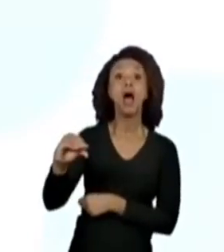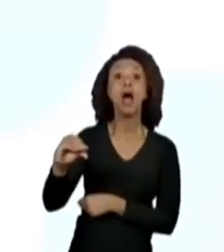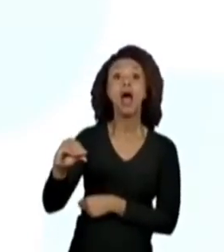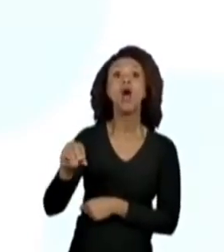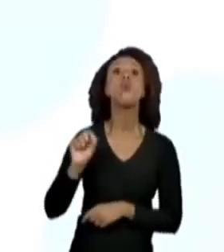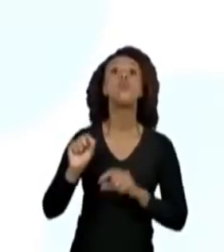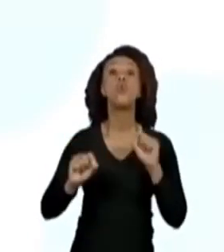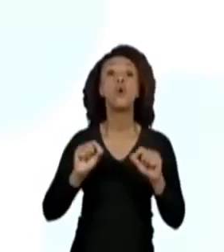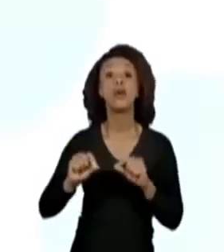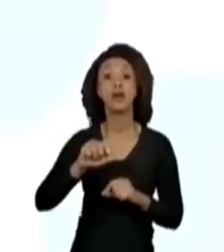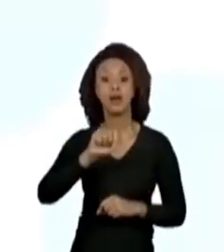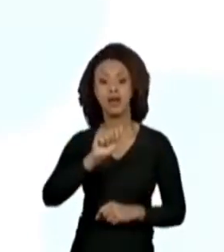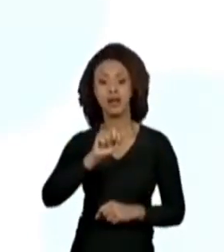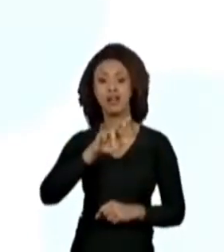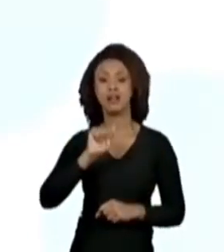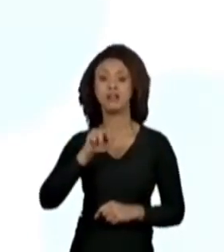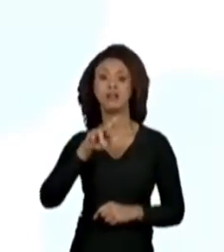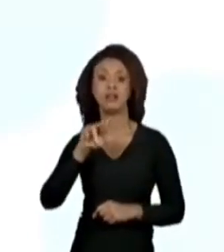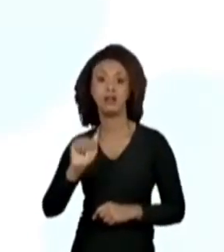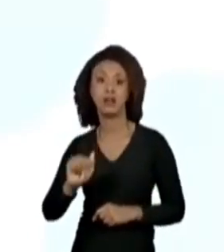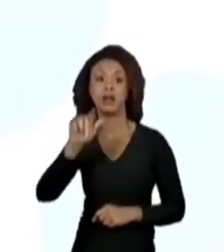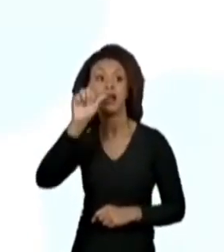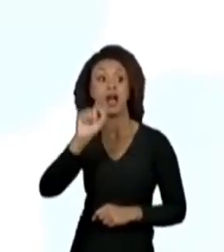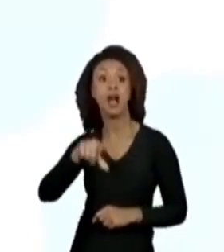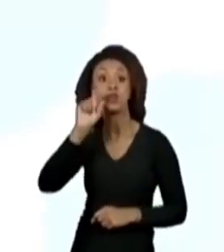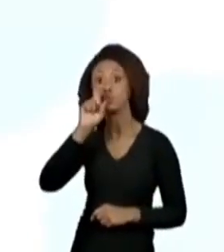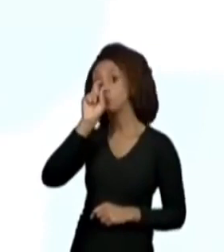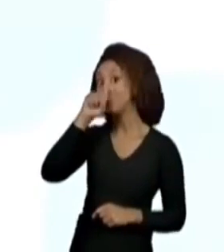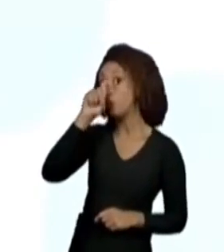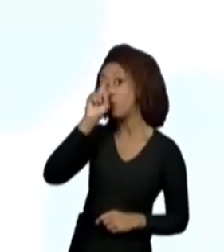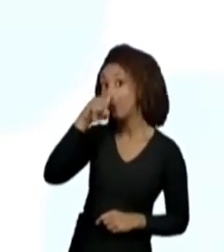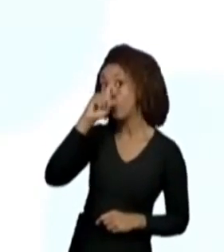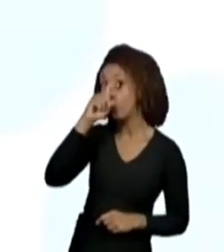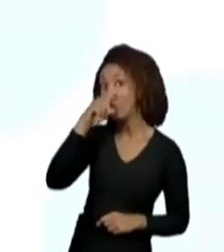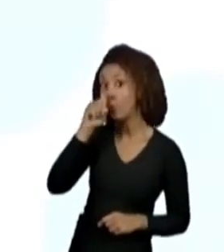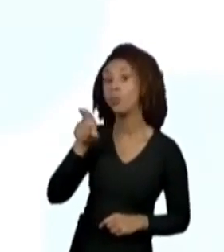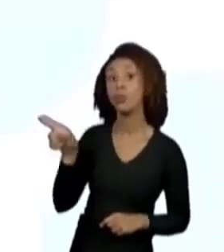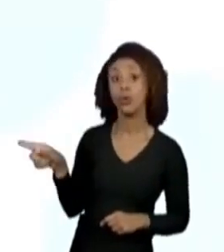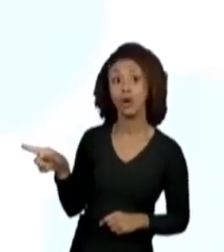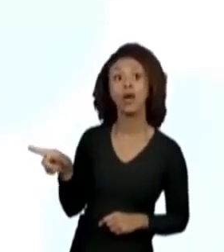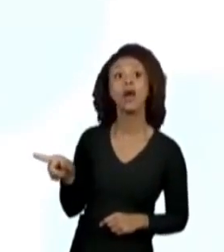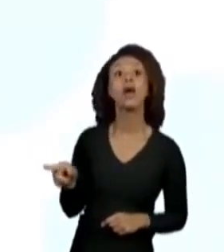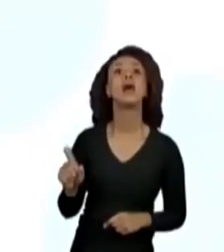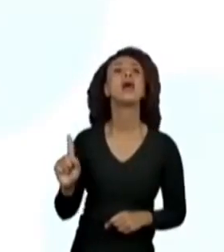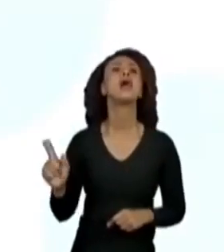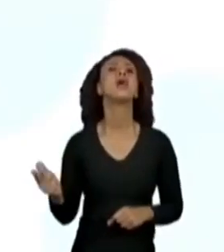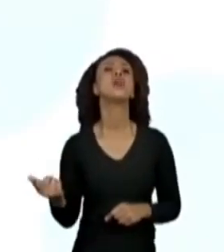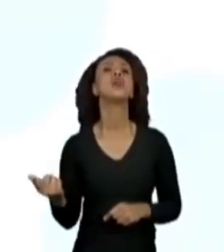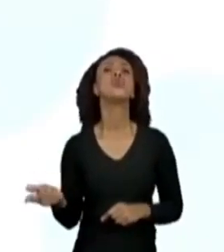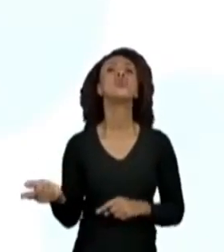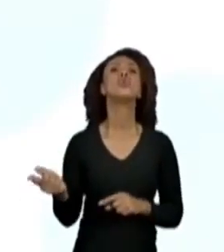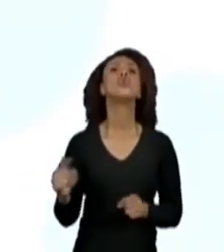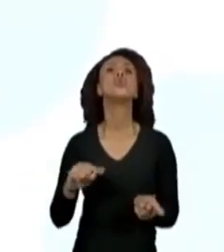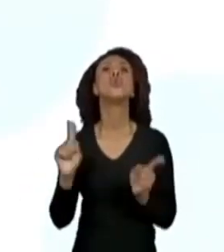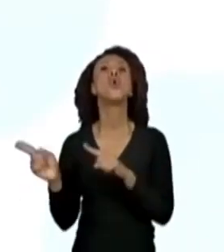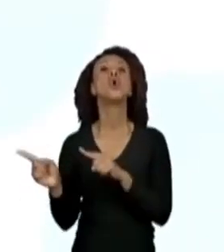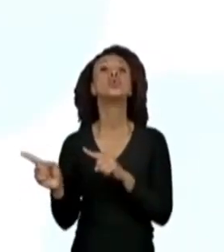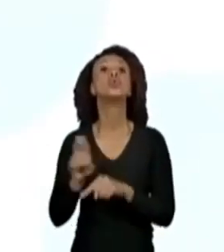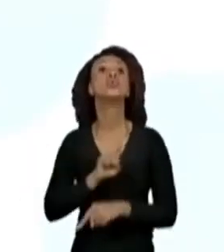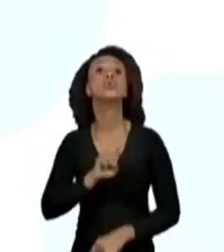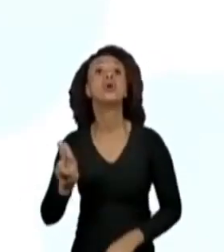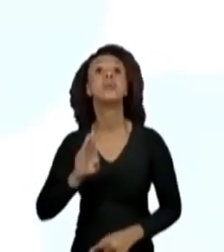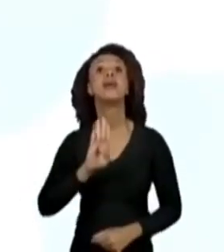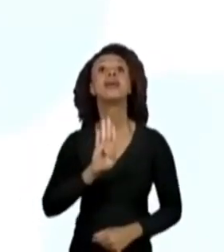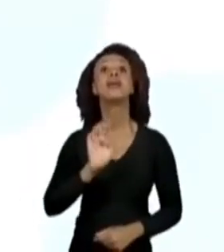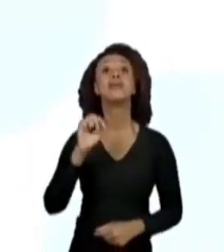arara azul. E já estão mandando o Tô primeiro. colocando aqui pra gente. A Giovana E disse que é o um outro? bem-te-vi. Ai, é